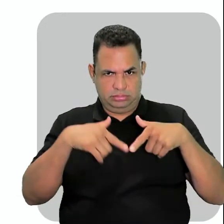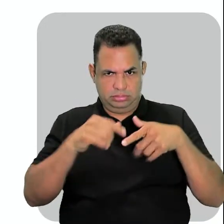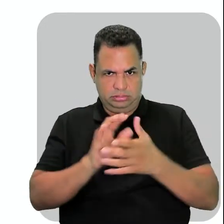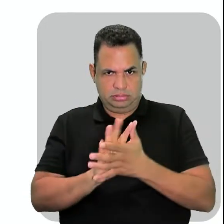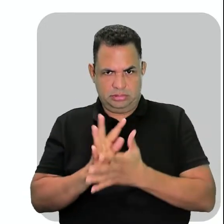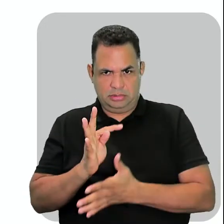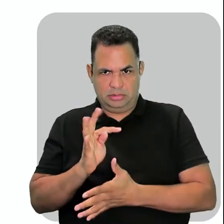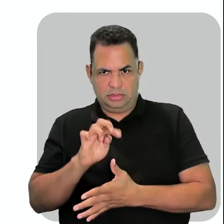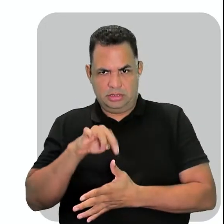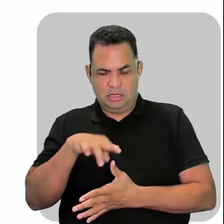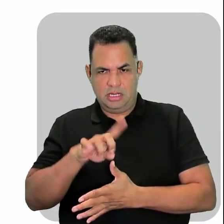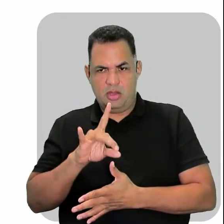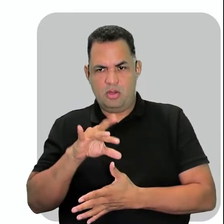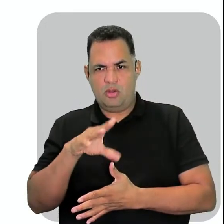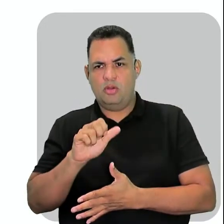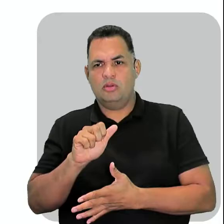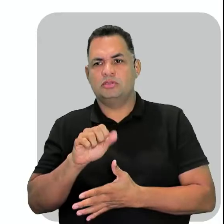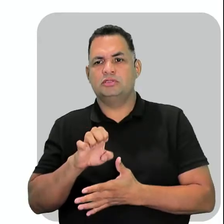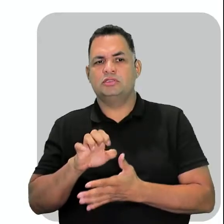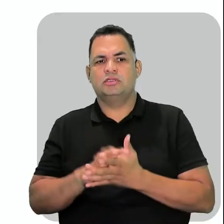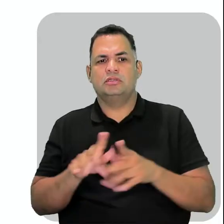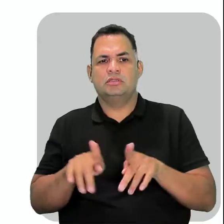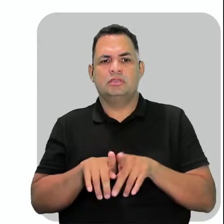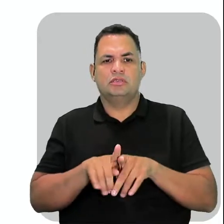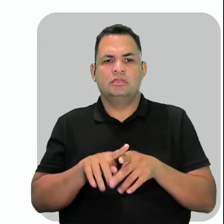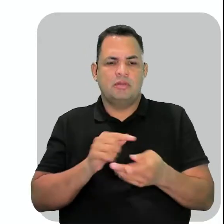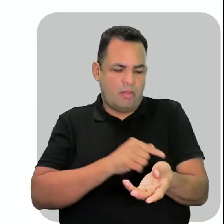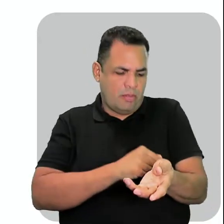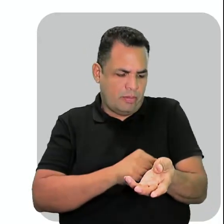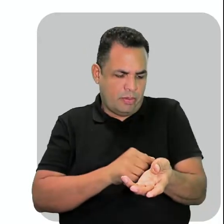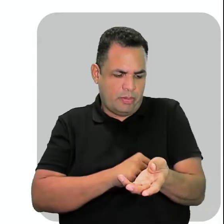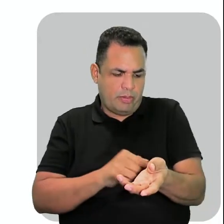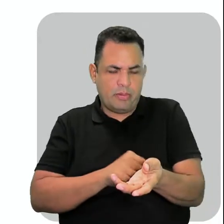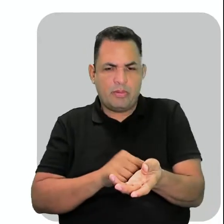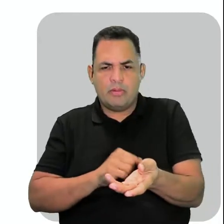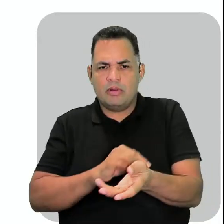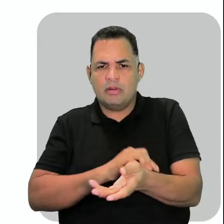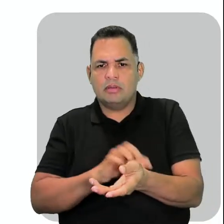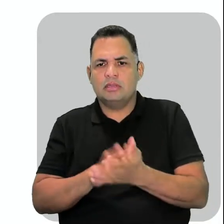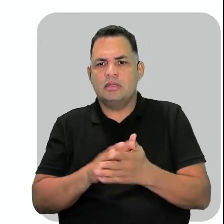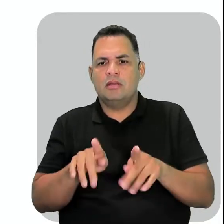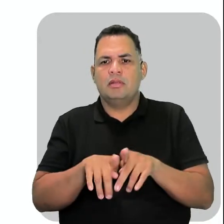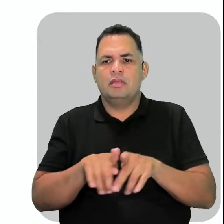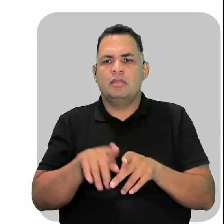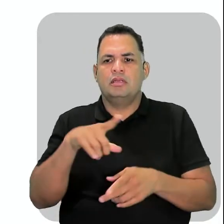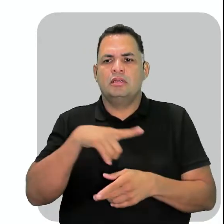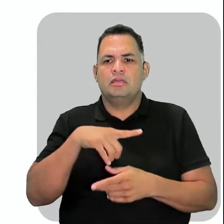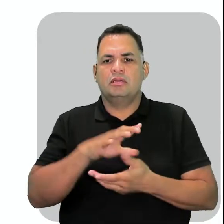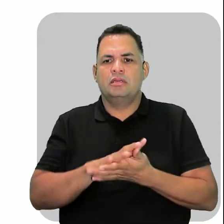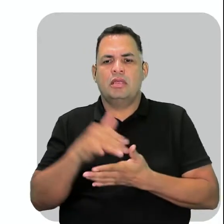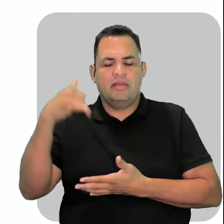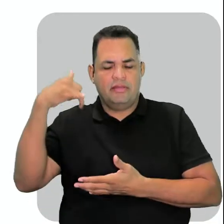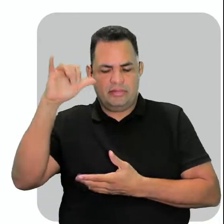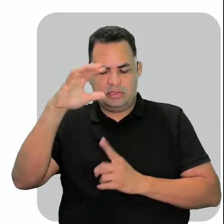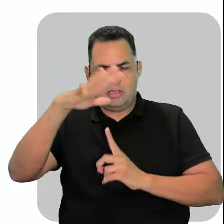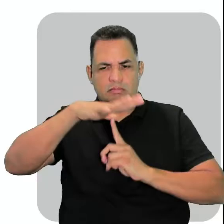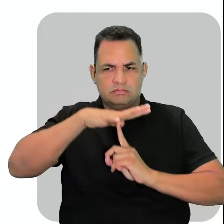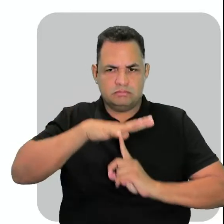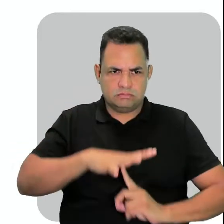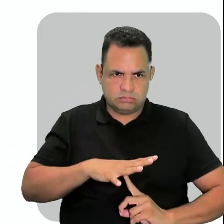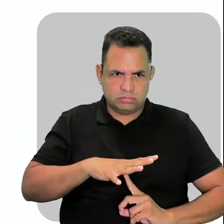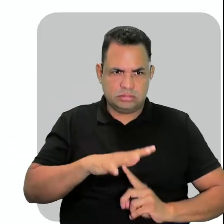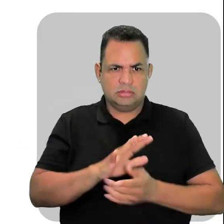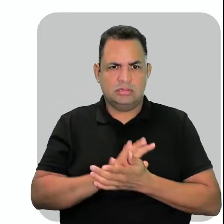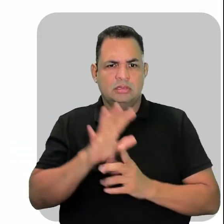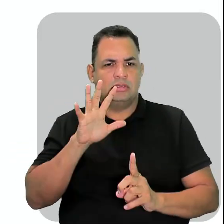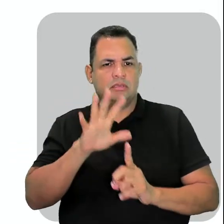na tireoide e no funcionamento dos vasos sanguíneos, além de possuir efeito